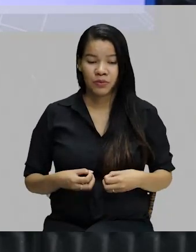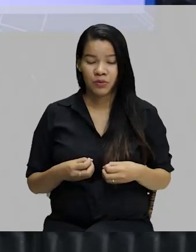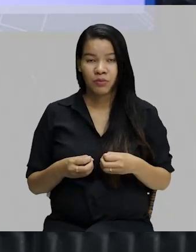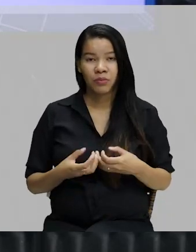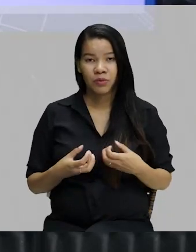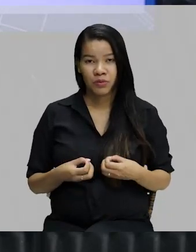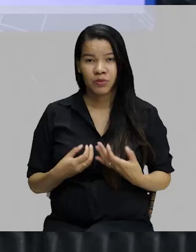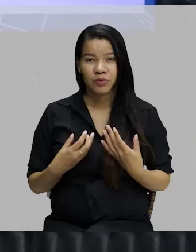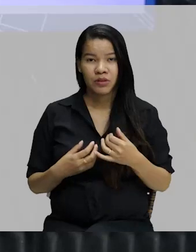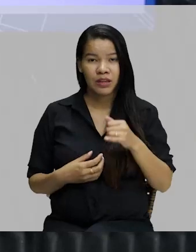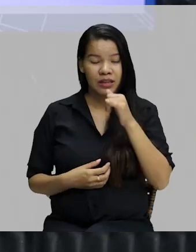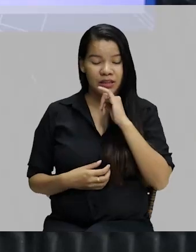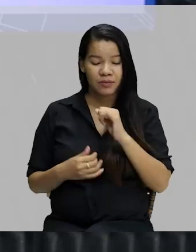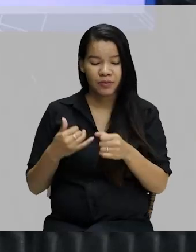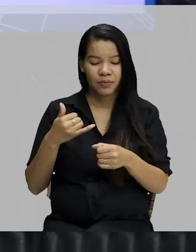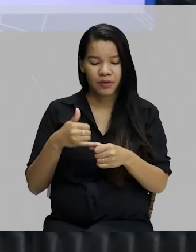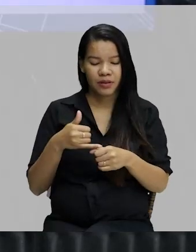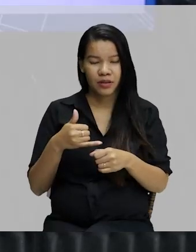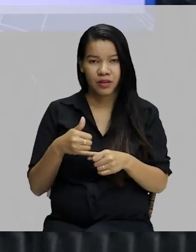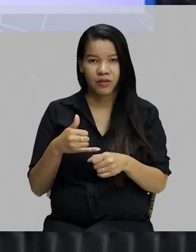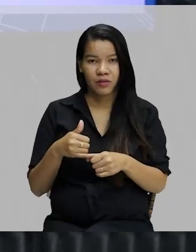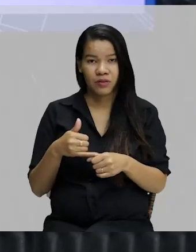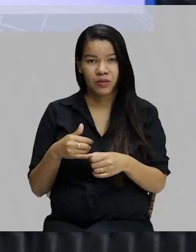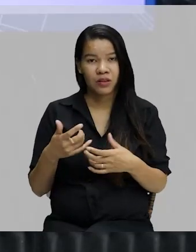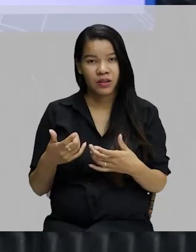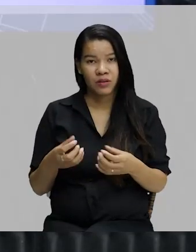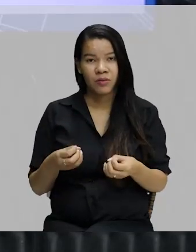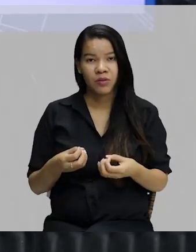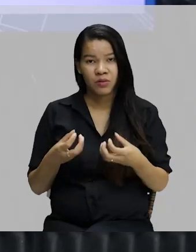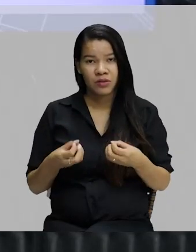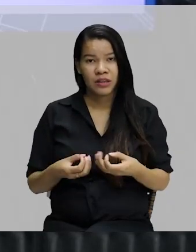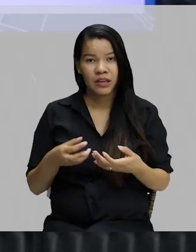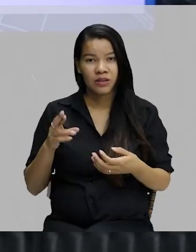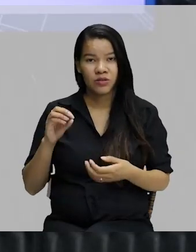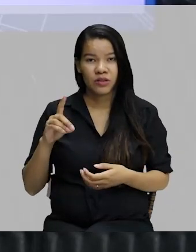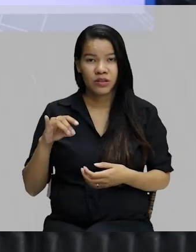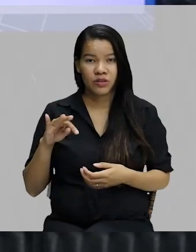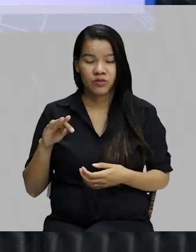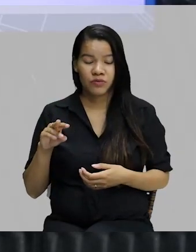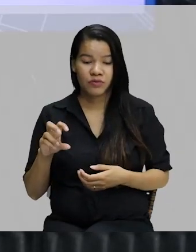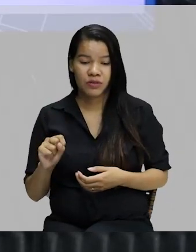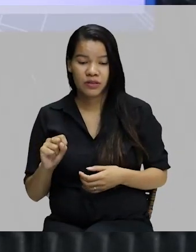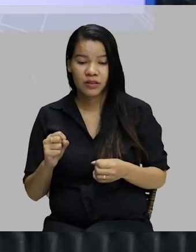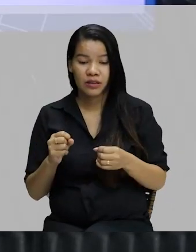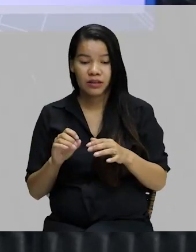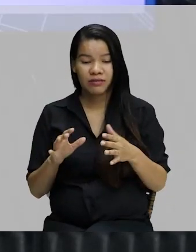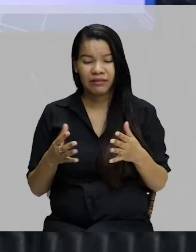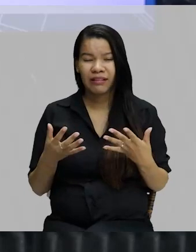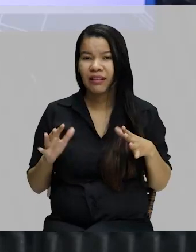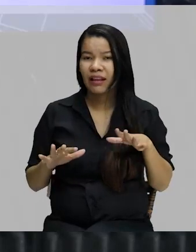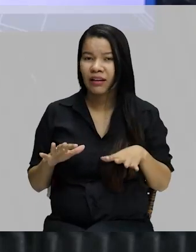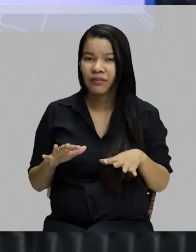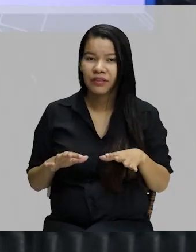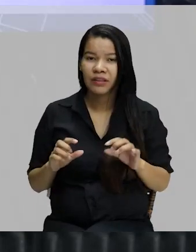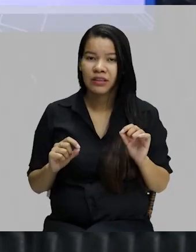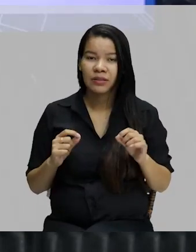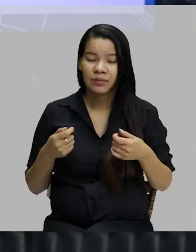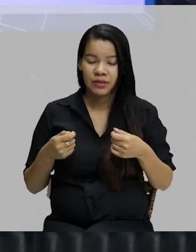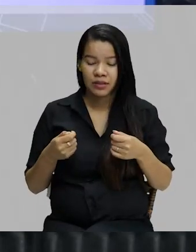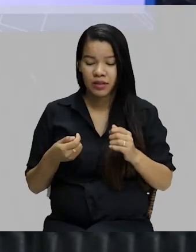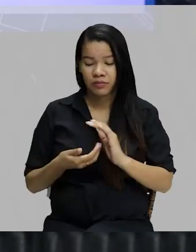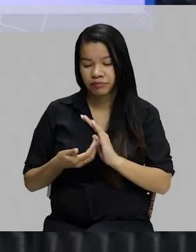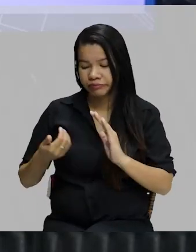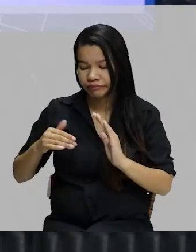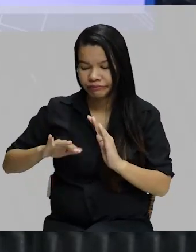resíduos radioativos leves, mas que precisam ser descartados de forma correta. No desenvolvimento de